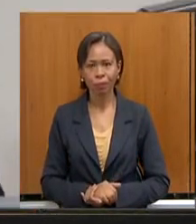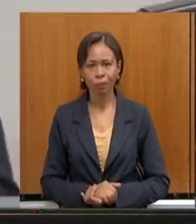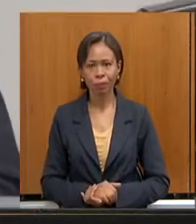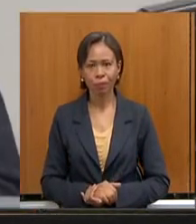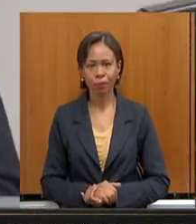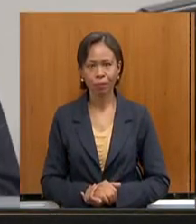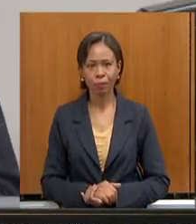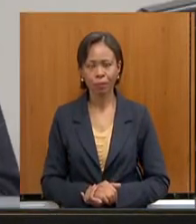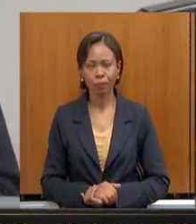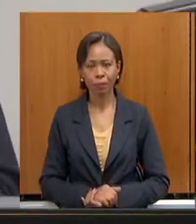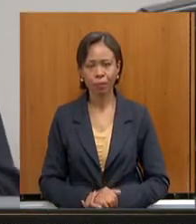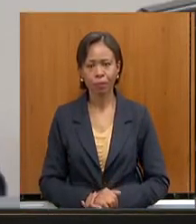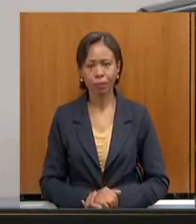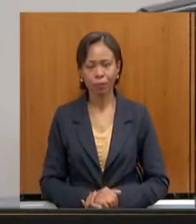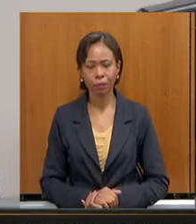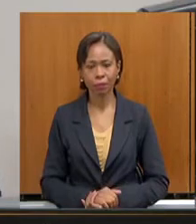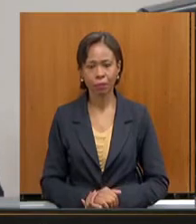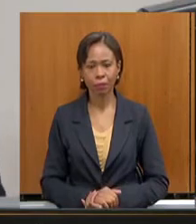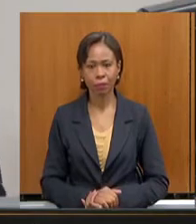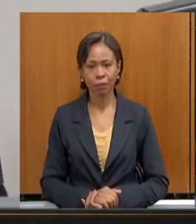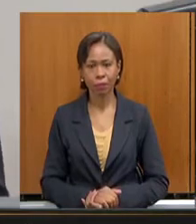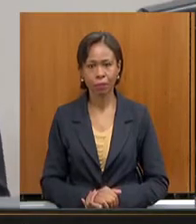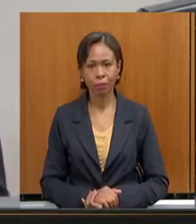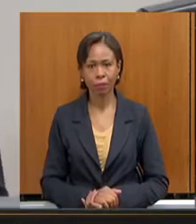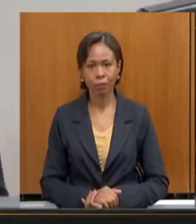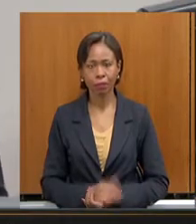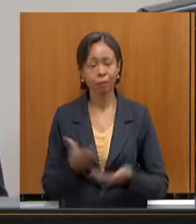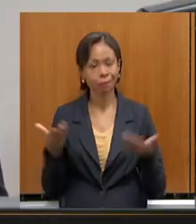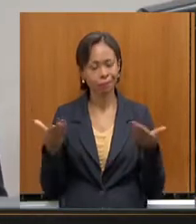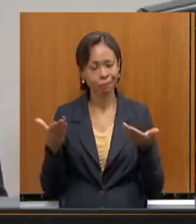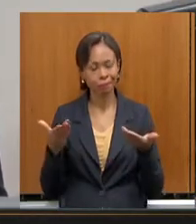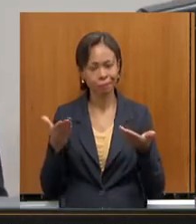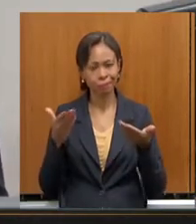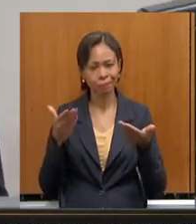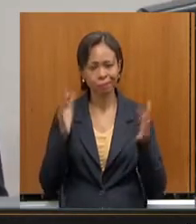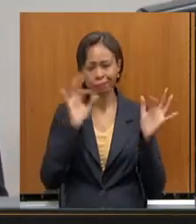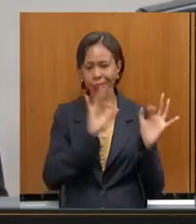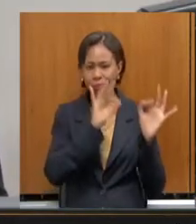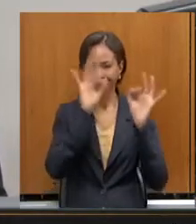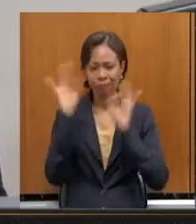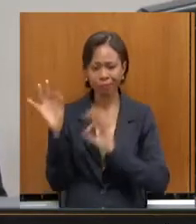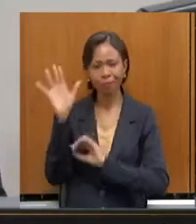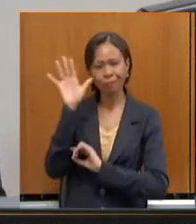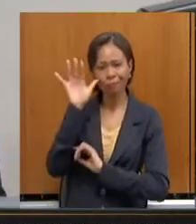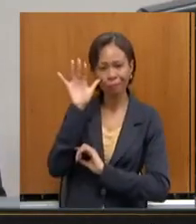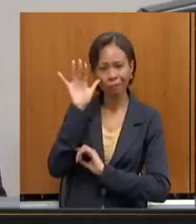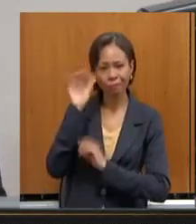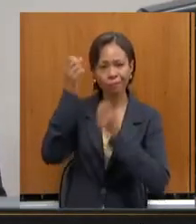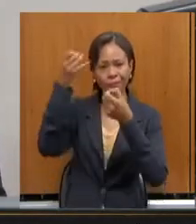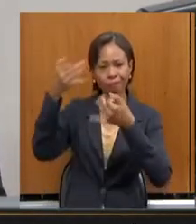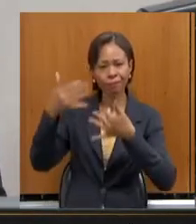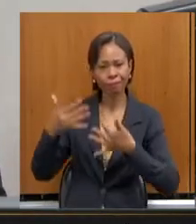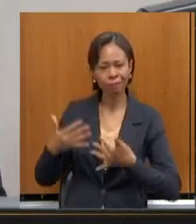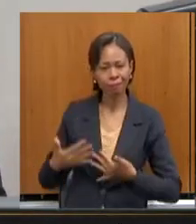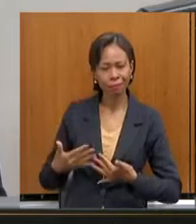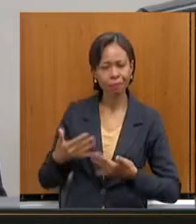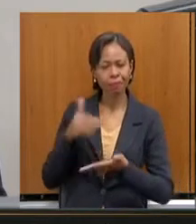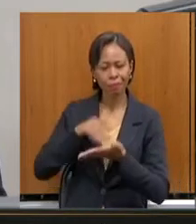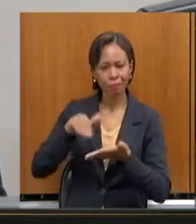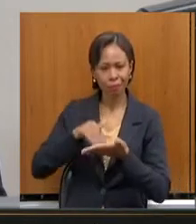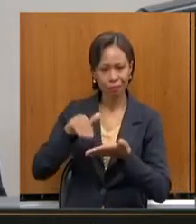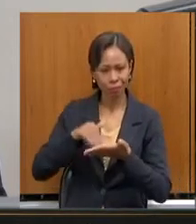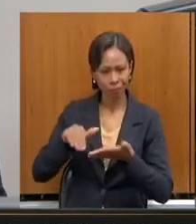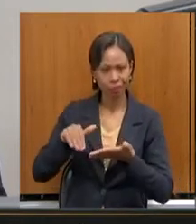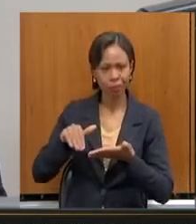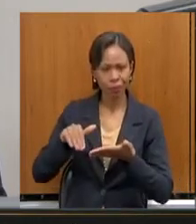E aí e vamos acompanhar a exposição da secretária acerca do relatório apresentado sobre gestão do